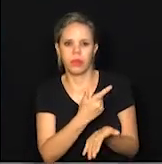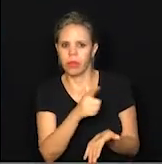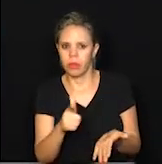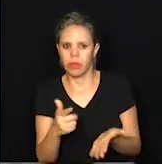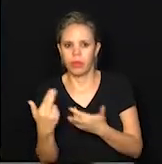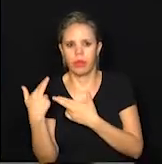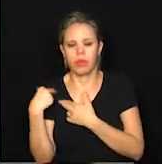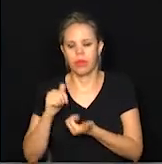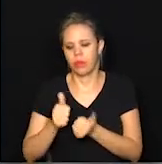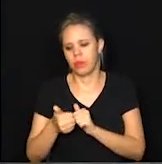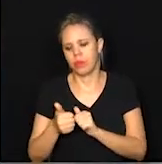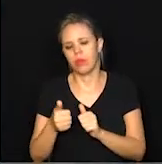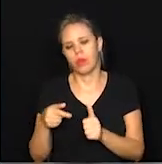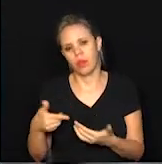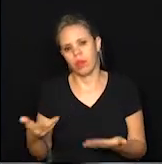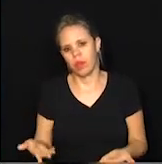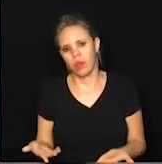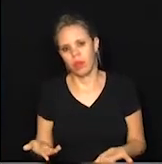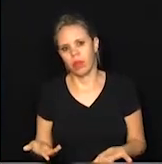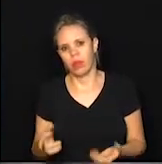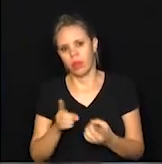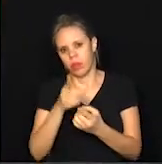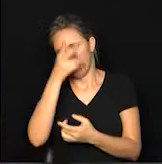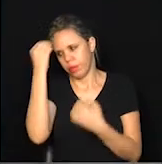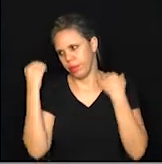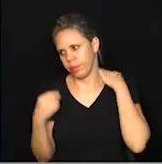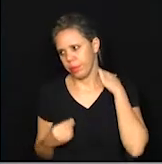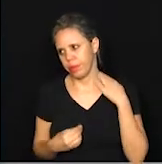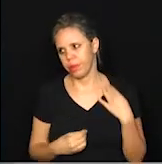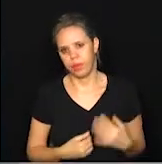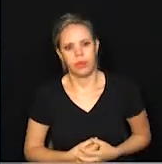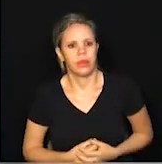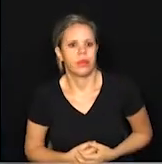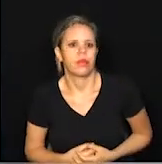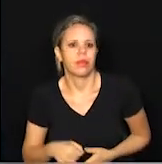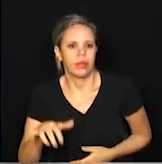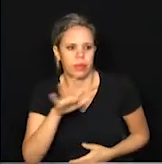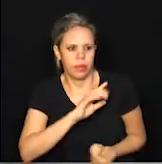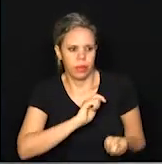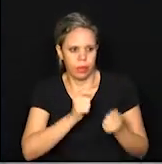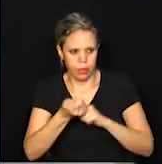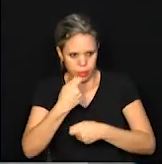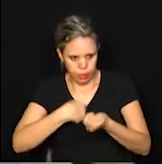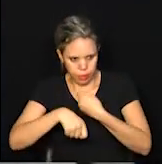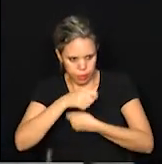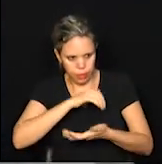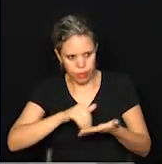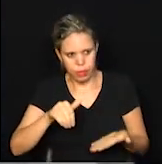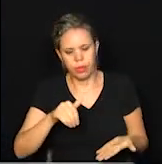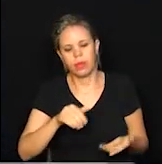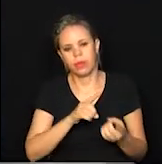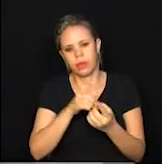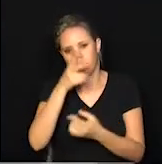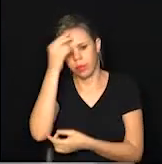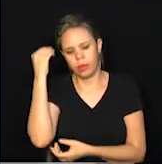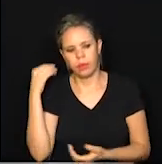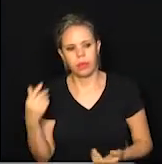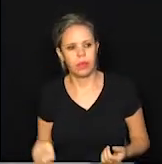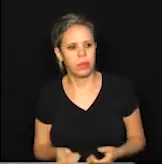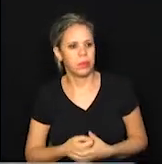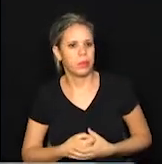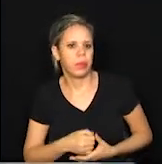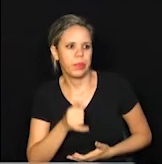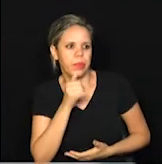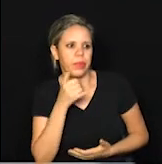de esporte, porque nesse caso é pasta de serviços públicos, porque são áreas administradas pela Secretaria de Serviços Públicos, né? No